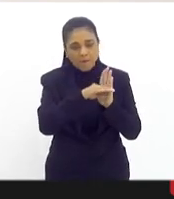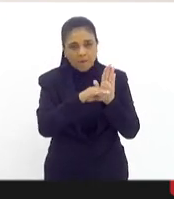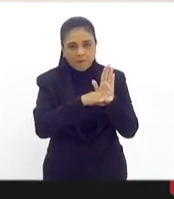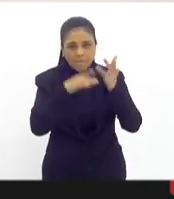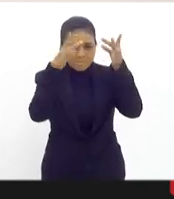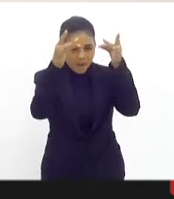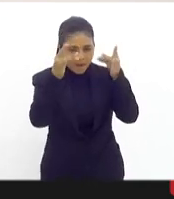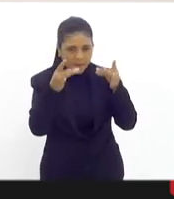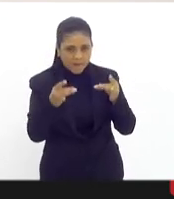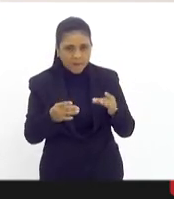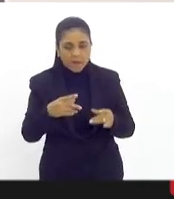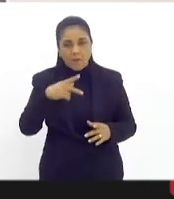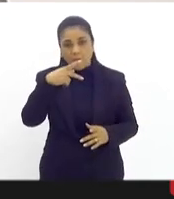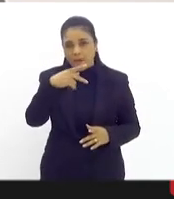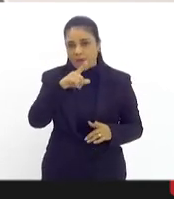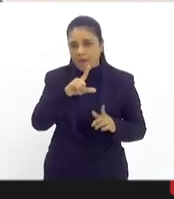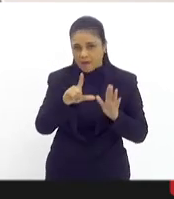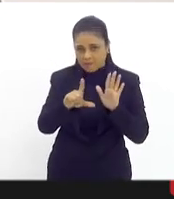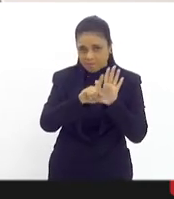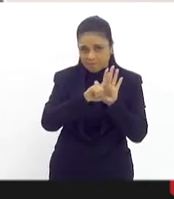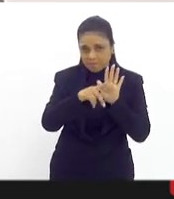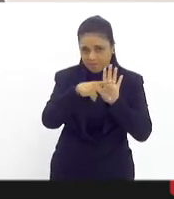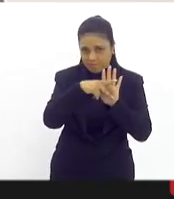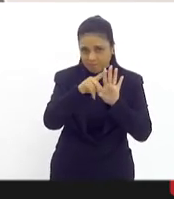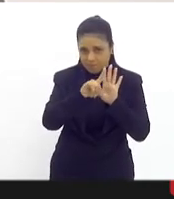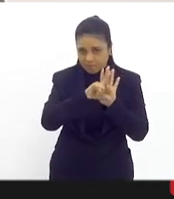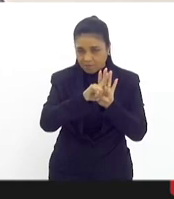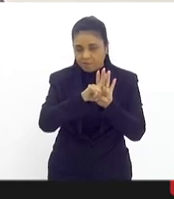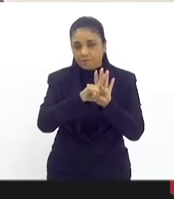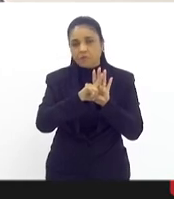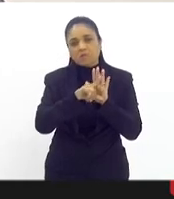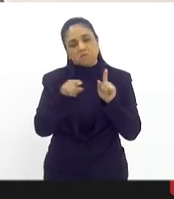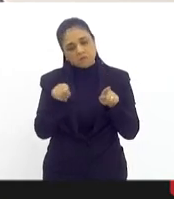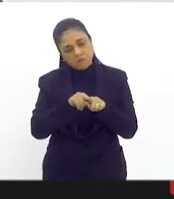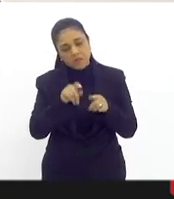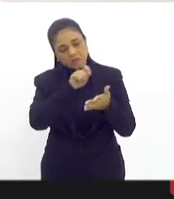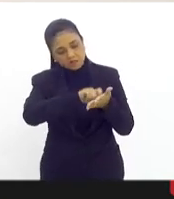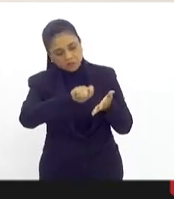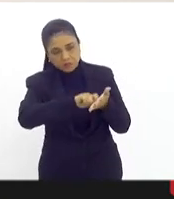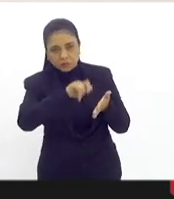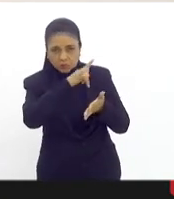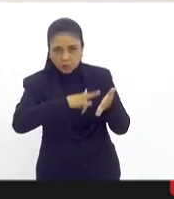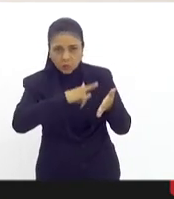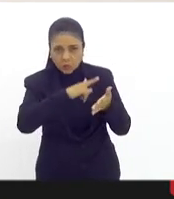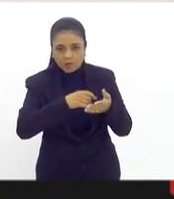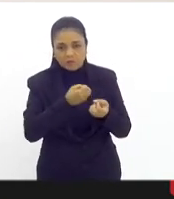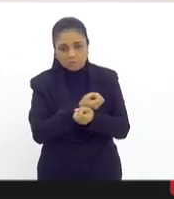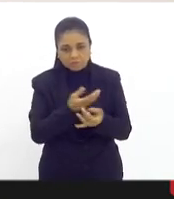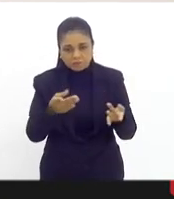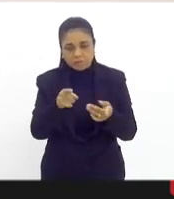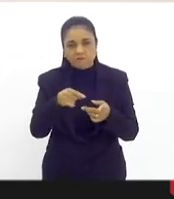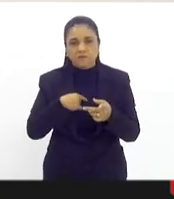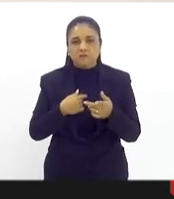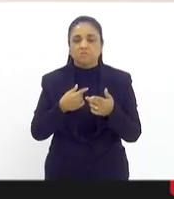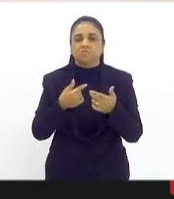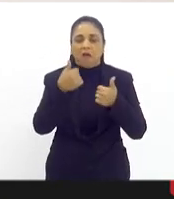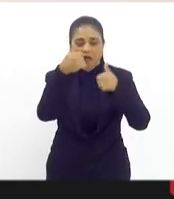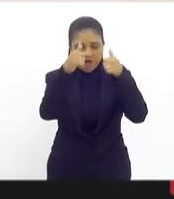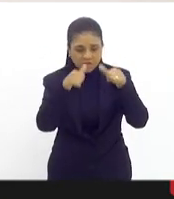ao PL, embora a gente possa fazer isso também por escrito aqui, Mink, para que vocês tenham elementos da nossa